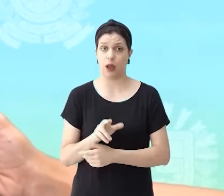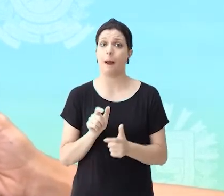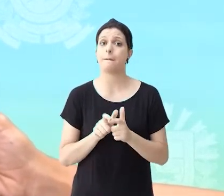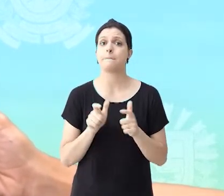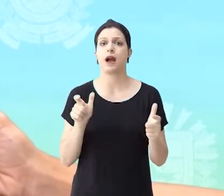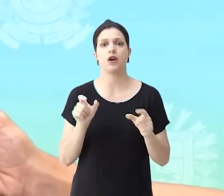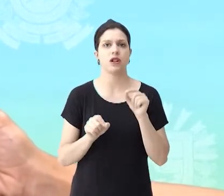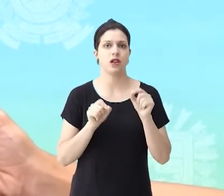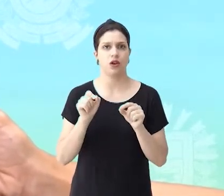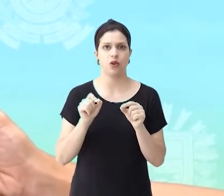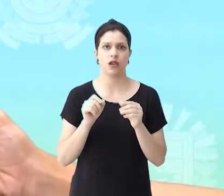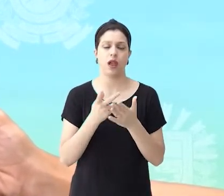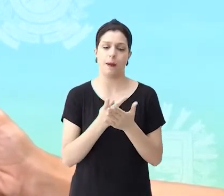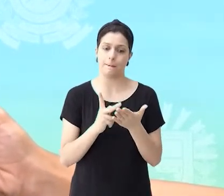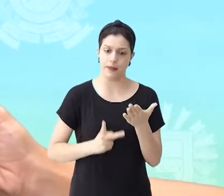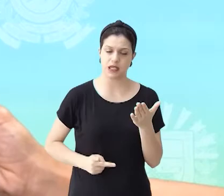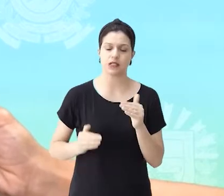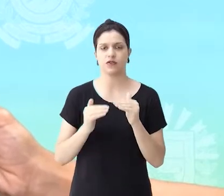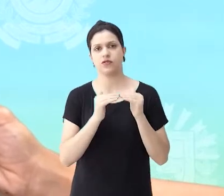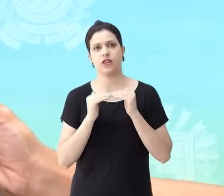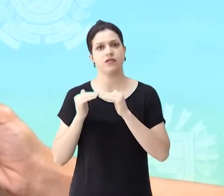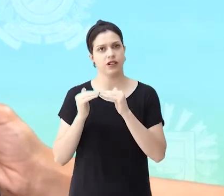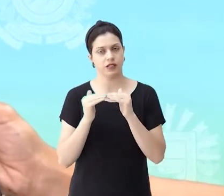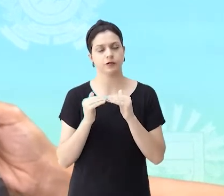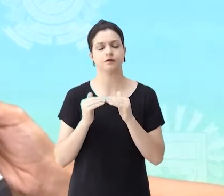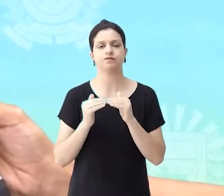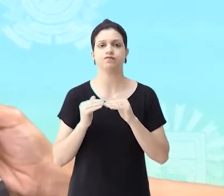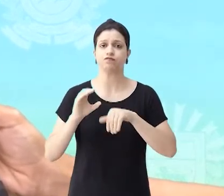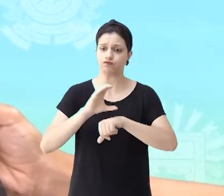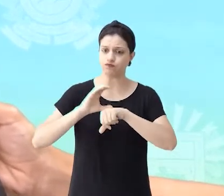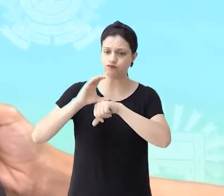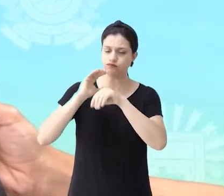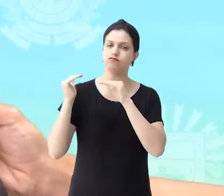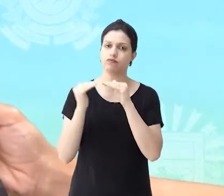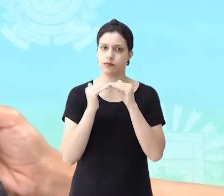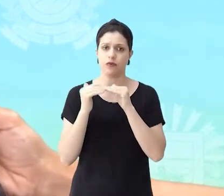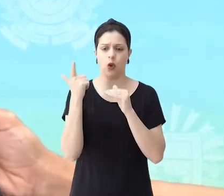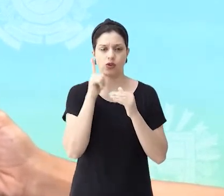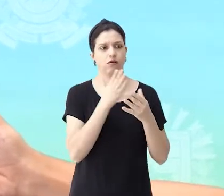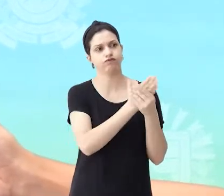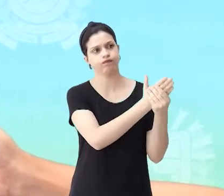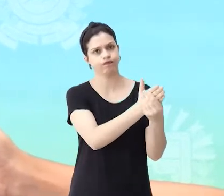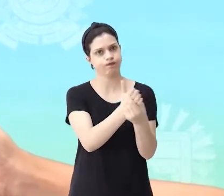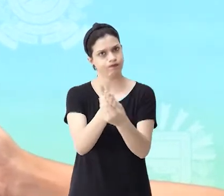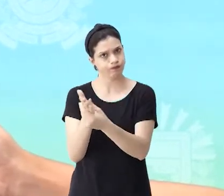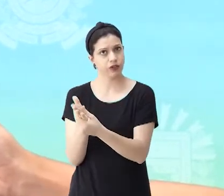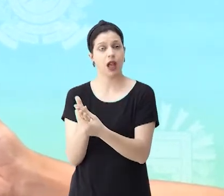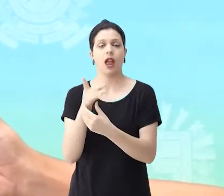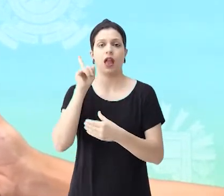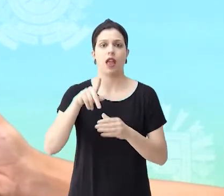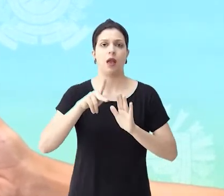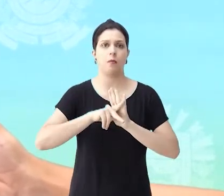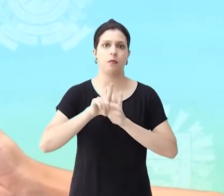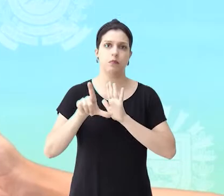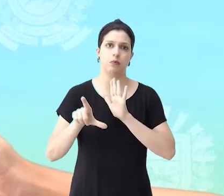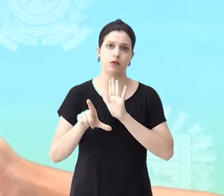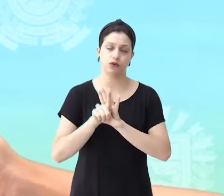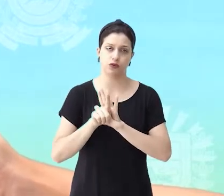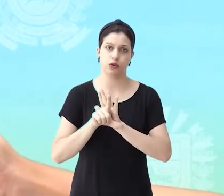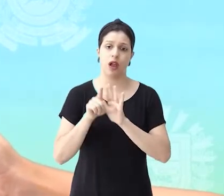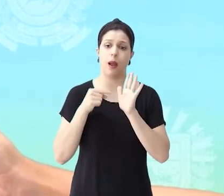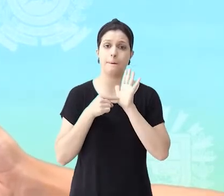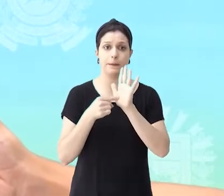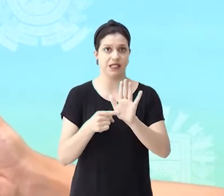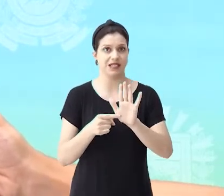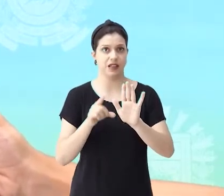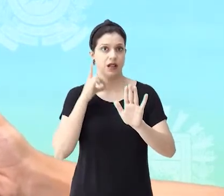a maioria deles recebendo parecer favorável pela constitucionalidade, para que pudesse tramitar. São projetos apresentados pelos